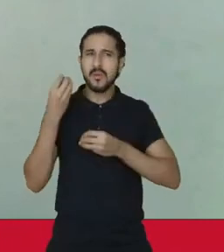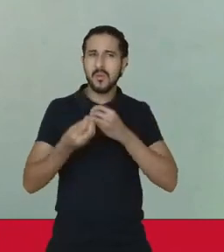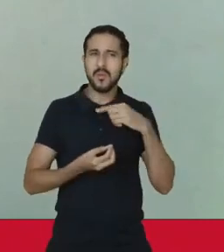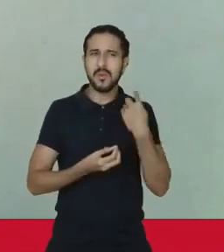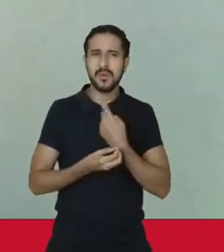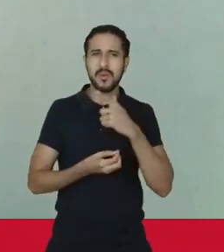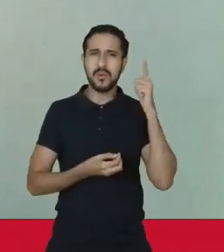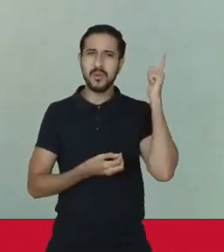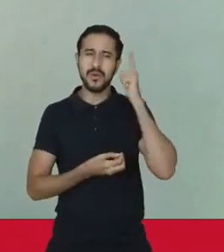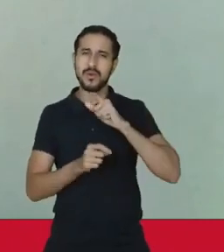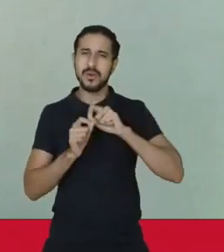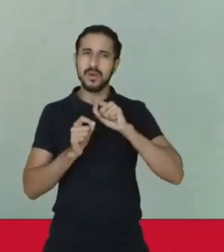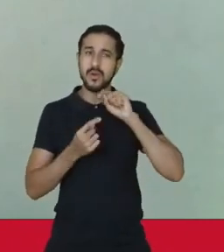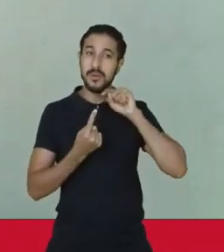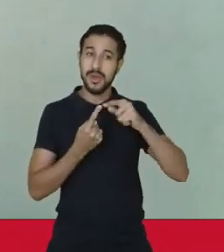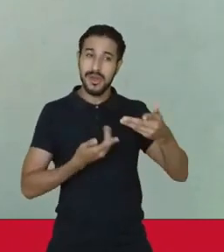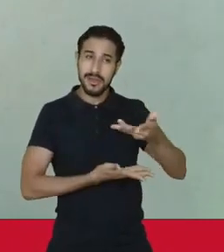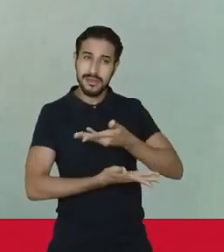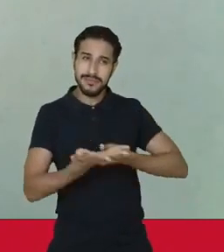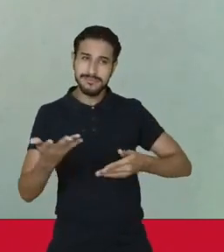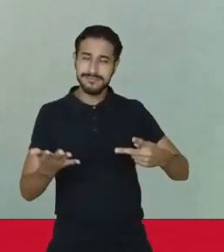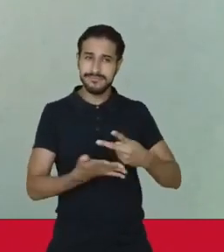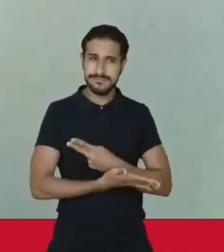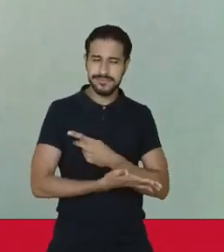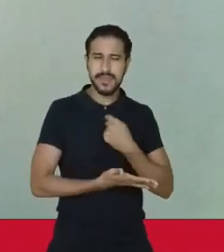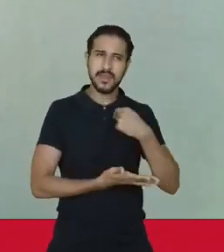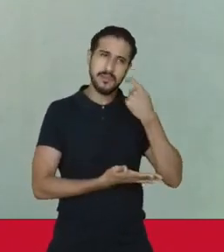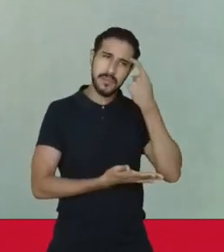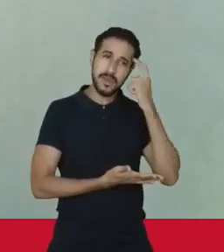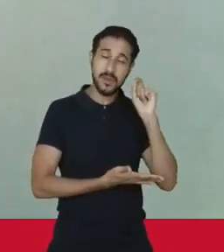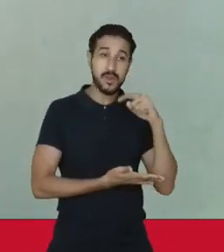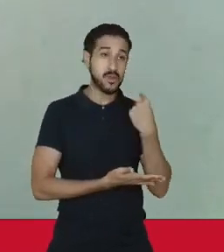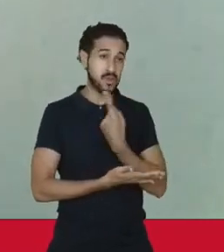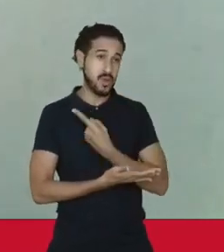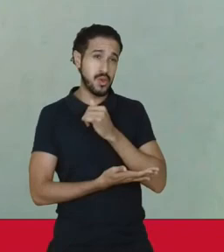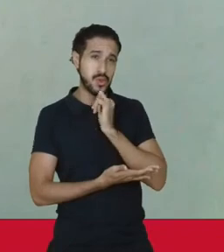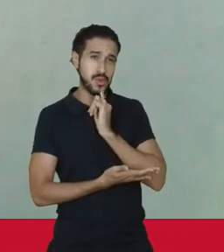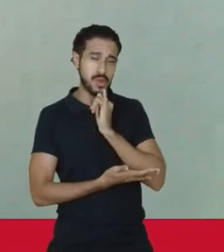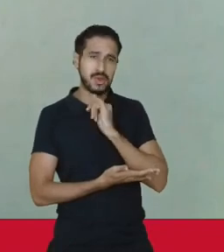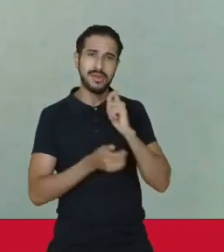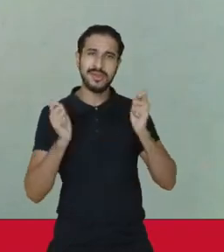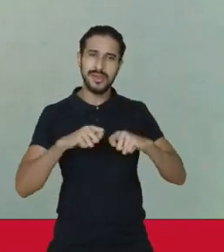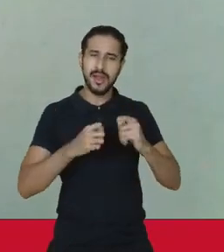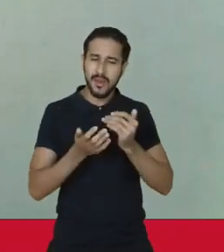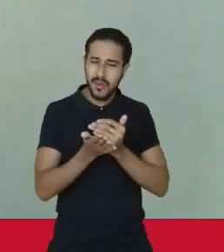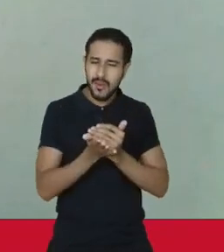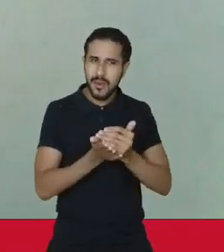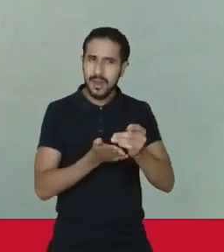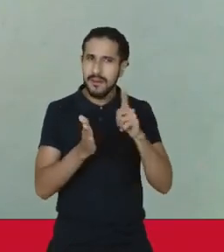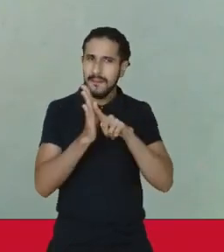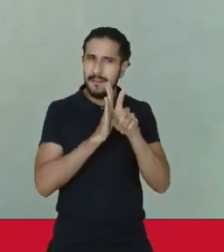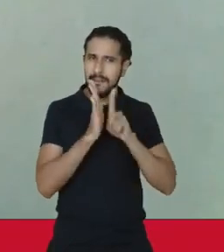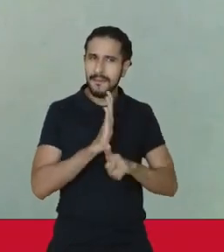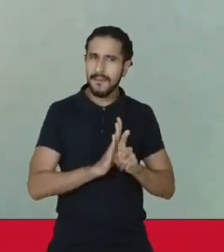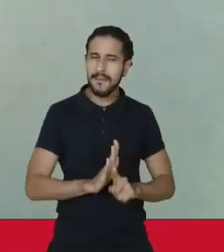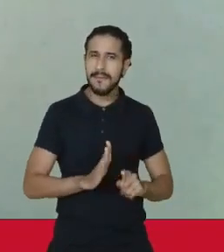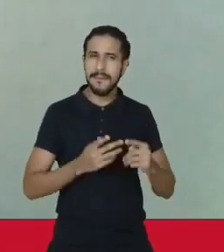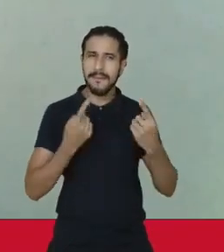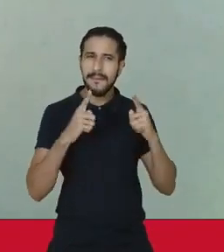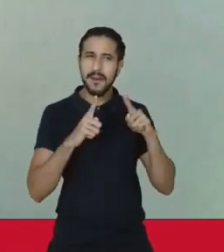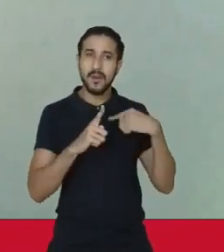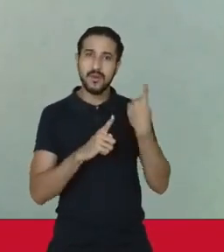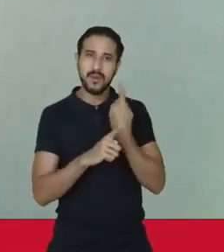vamos fazer para essa dinâmica acontecer. Eu acho que nós, por exemplo, podemos começar questionando